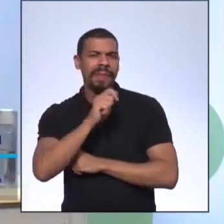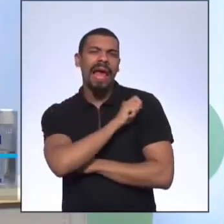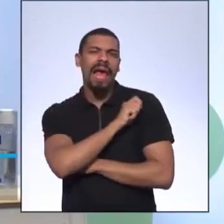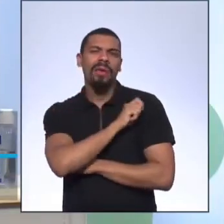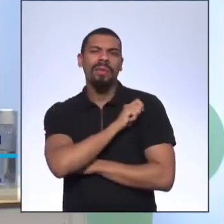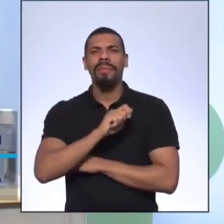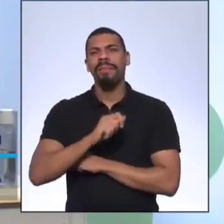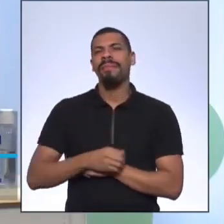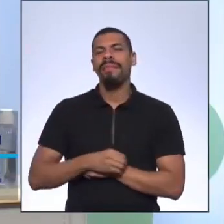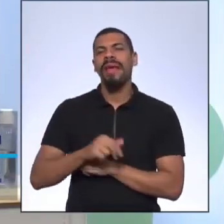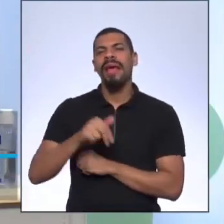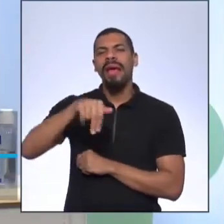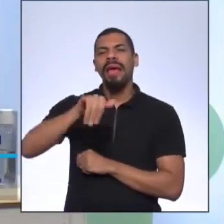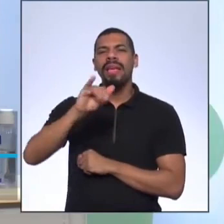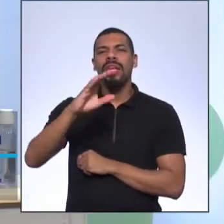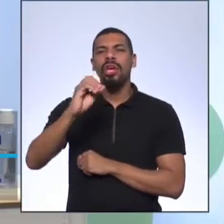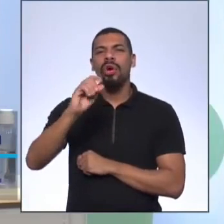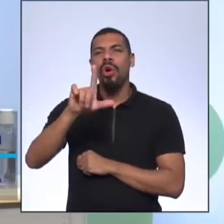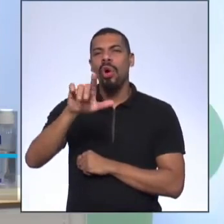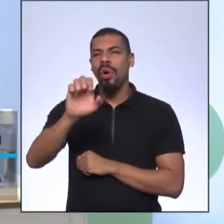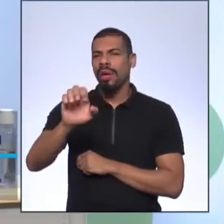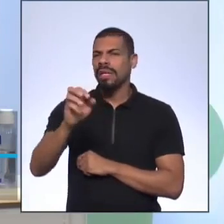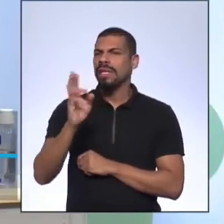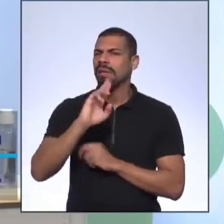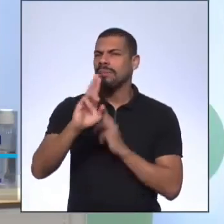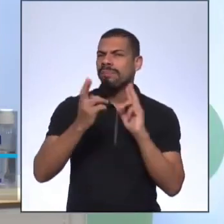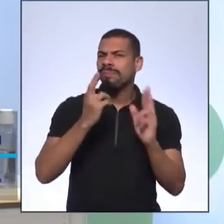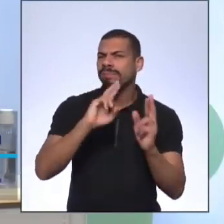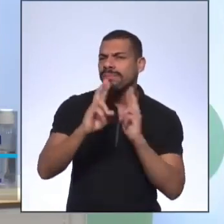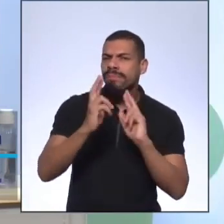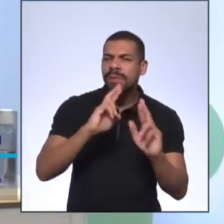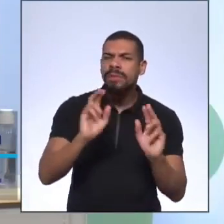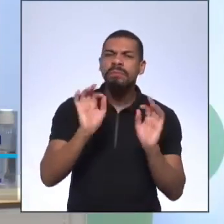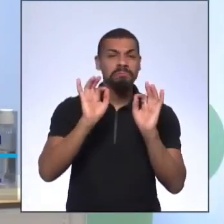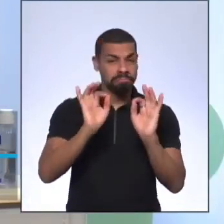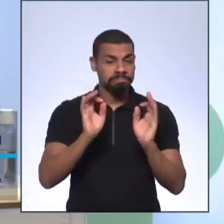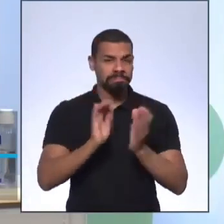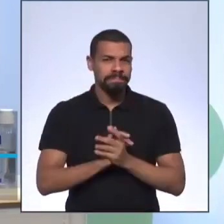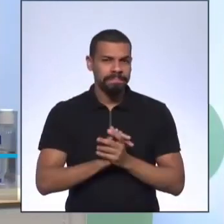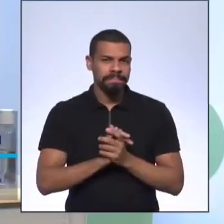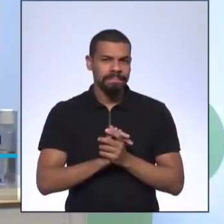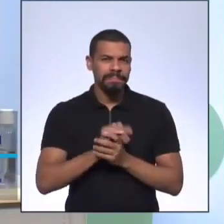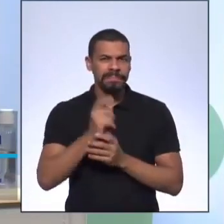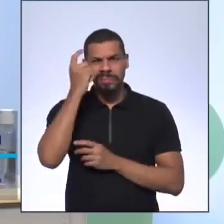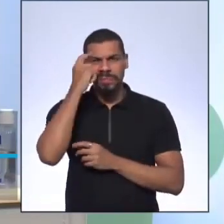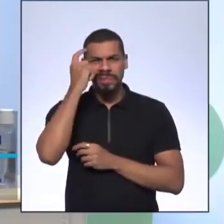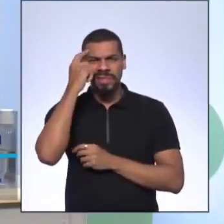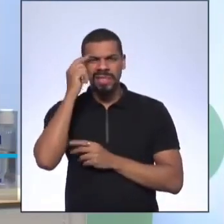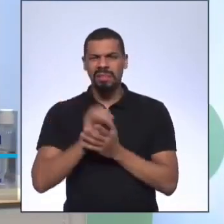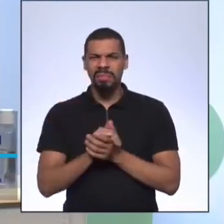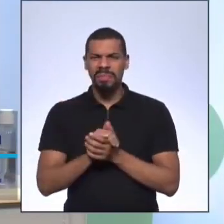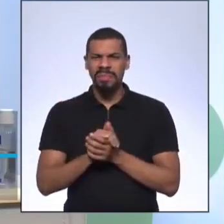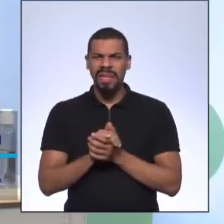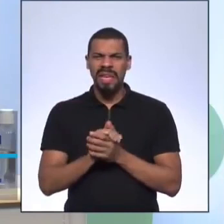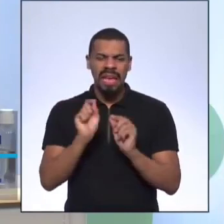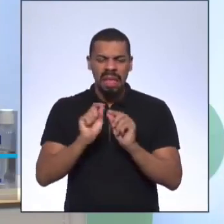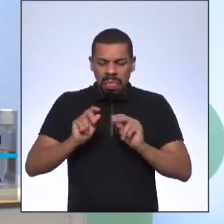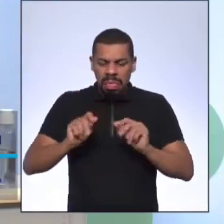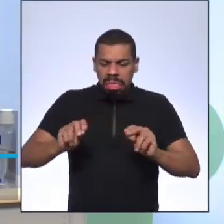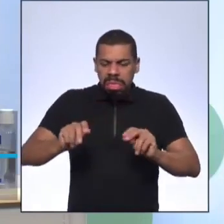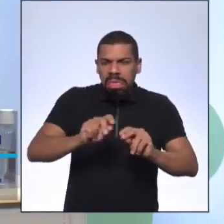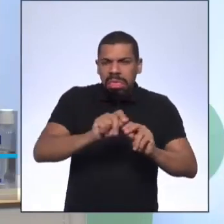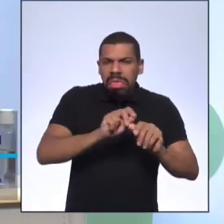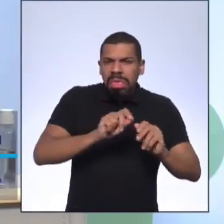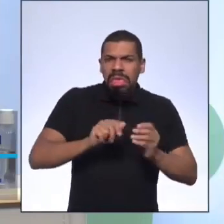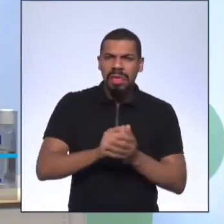um tipo de micro-organismo, né? O micro-organismo. A Giovana pensou em germes já, né? Então a gente